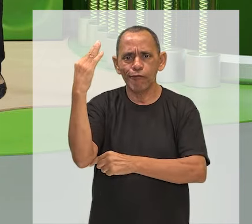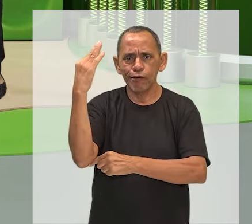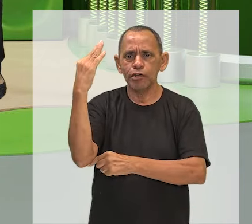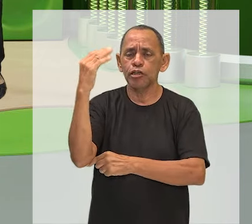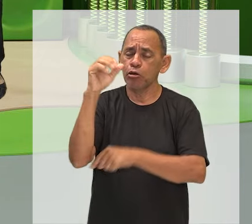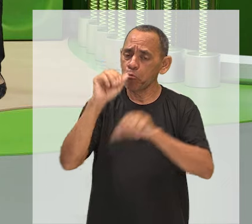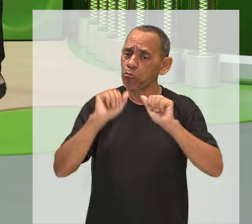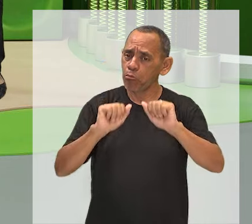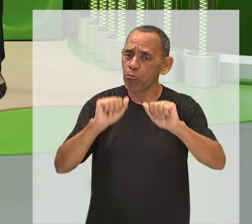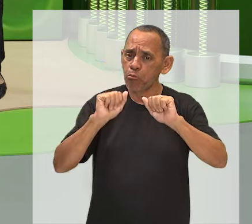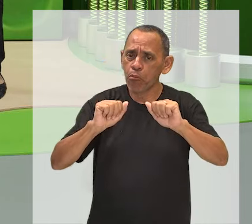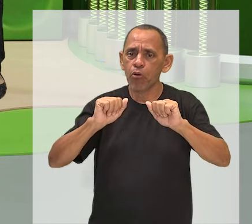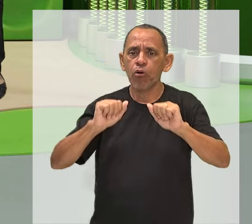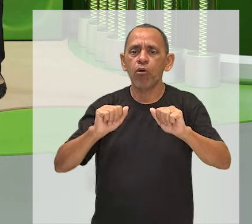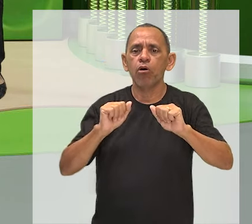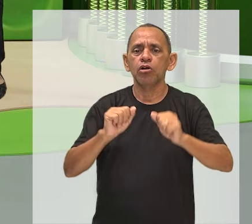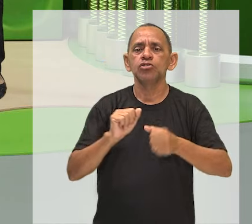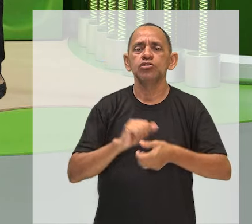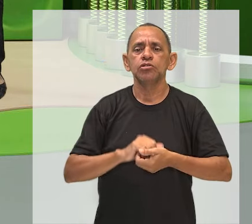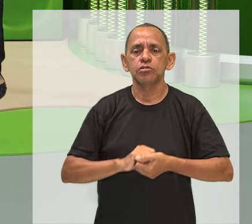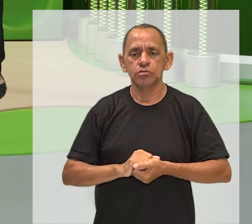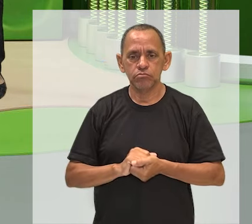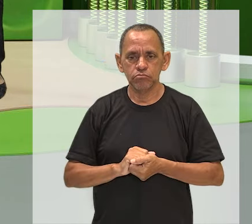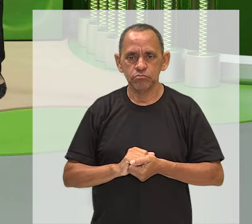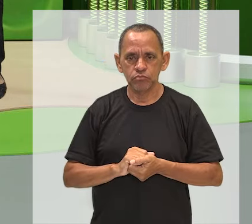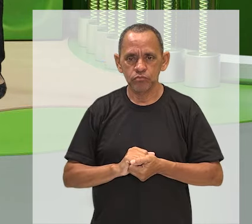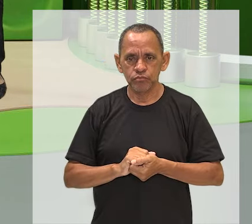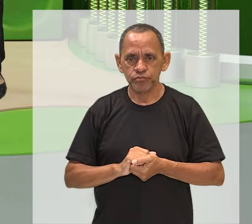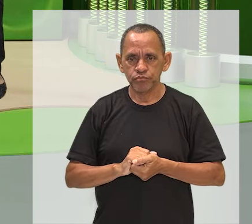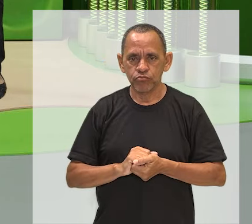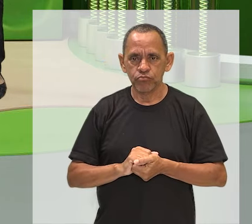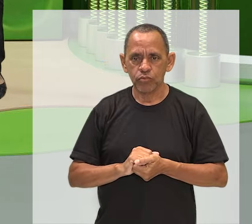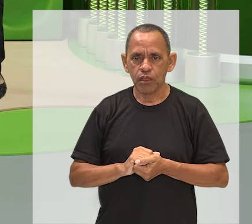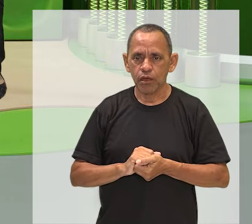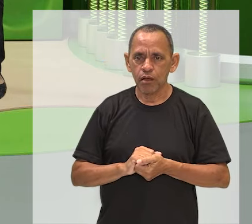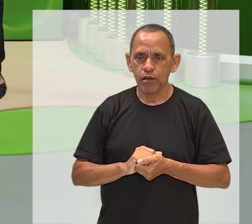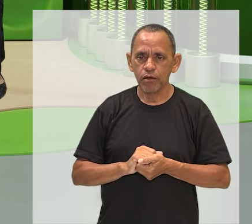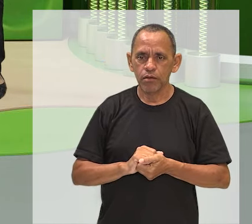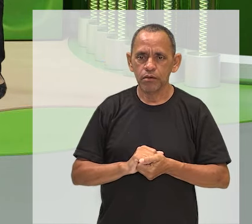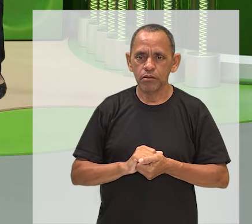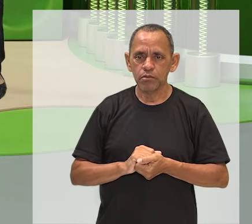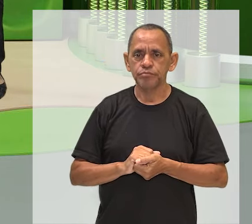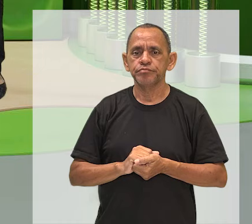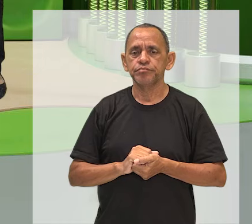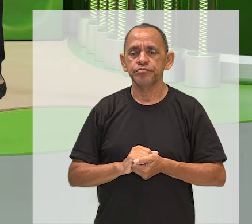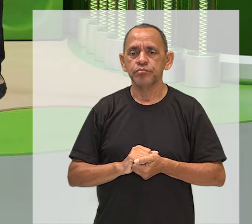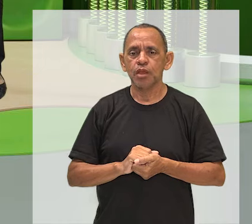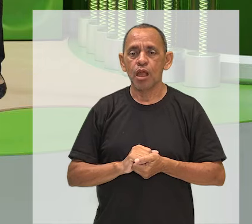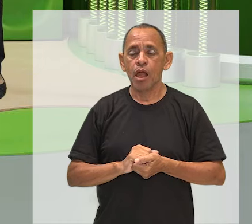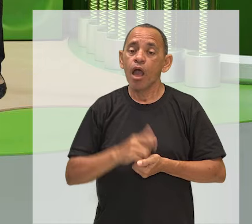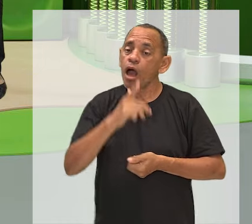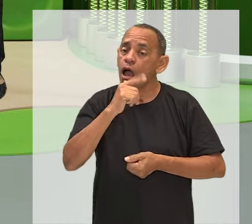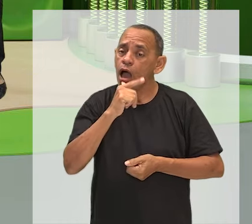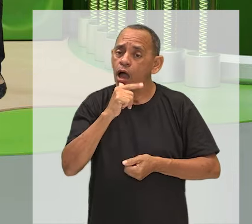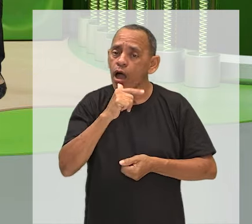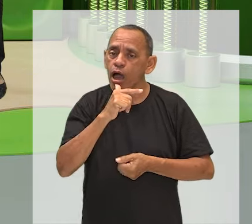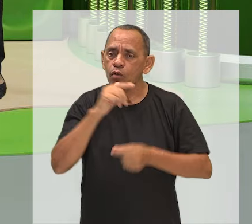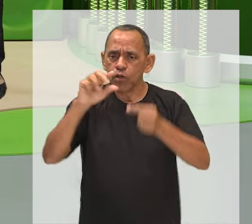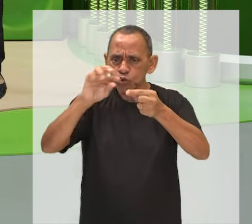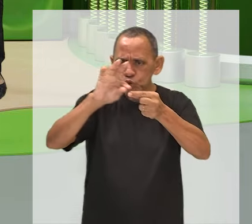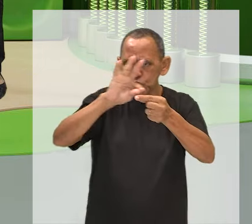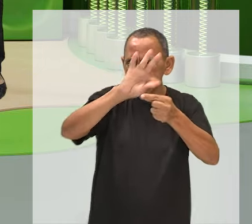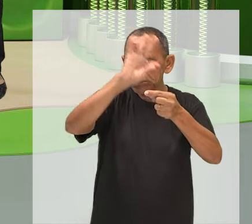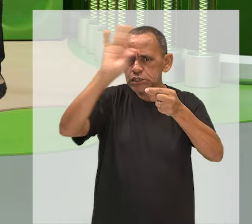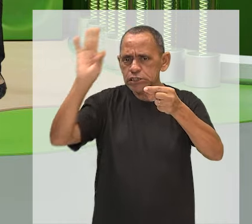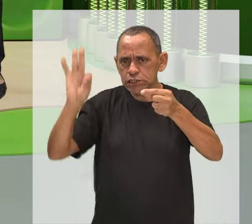mais de 3.000 litros de água, né? Mais de 3.000 litros aí dessa água que vai servir para todo esse ciclo,